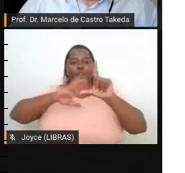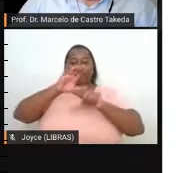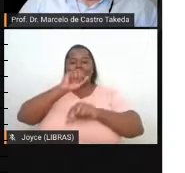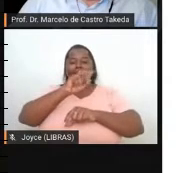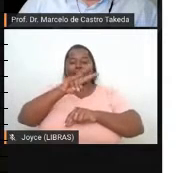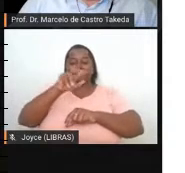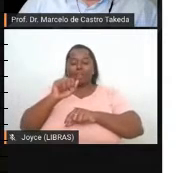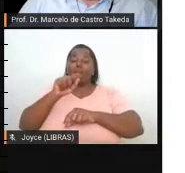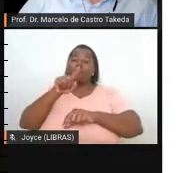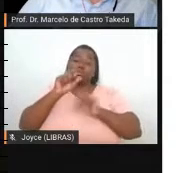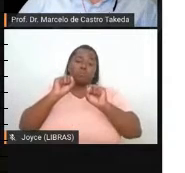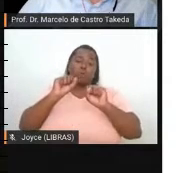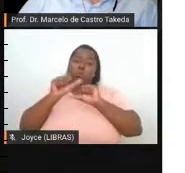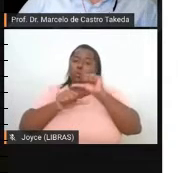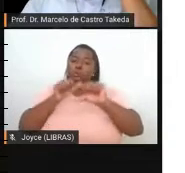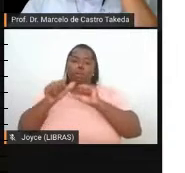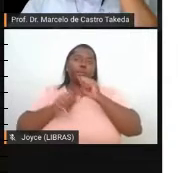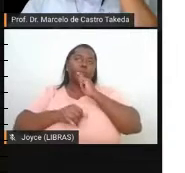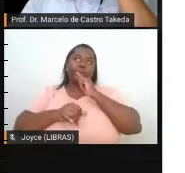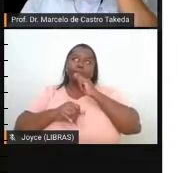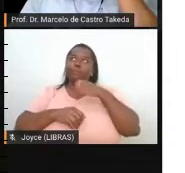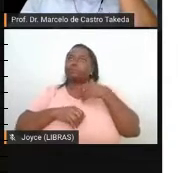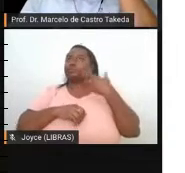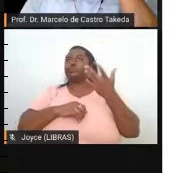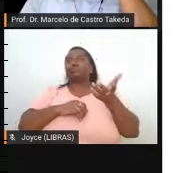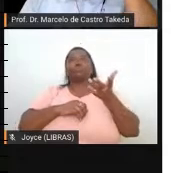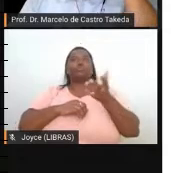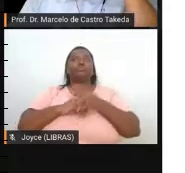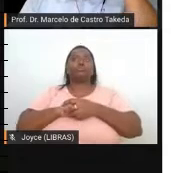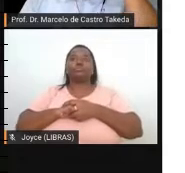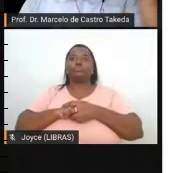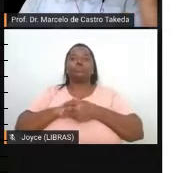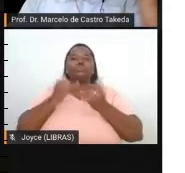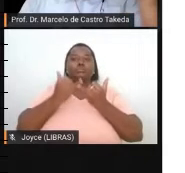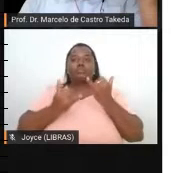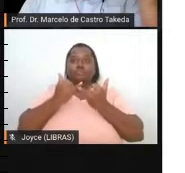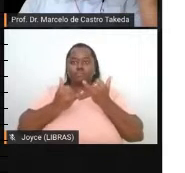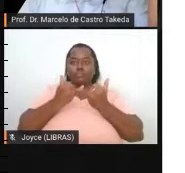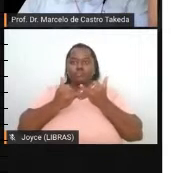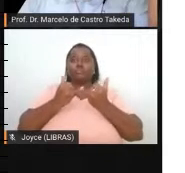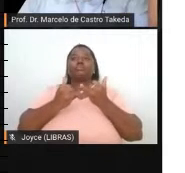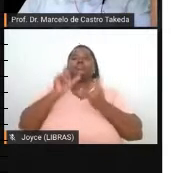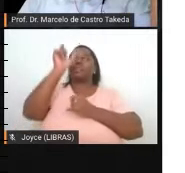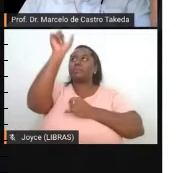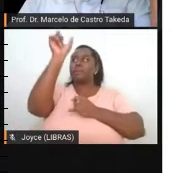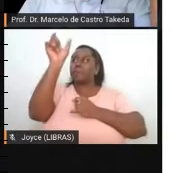mudar para um exemplo semelhante ao do Classroom, que se usava antigamente no Moodle, que é